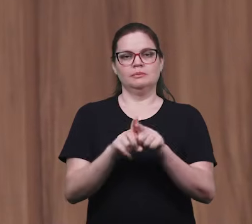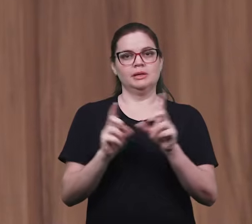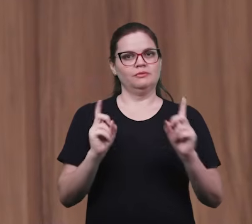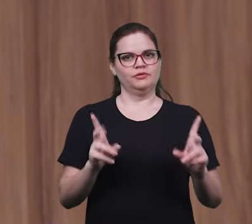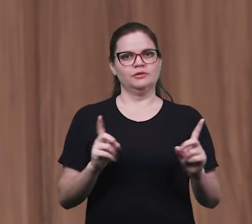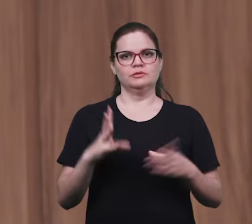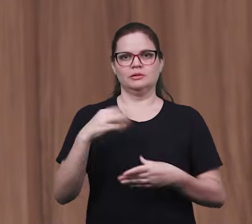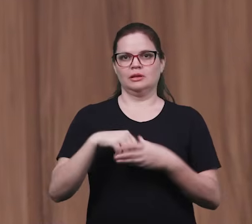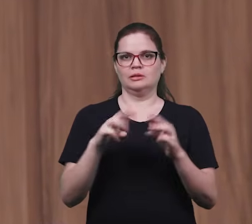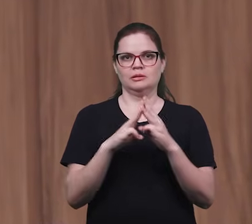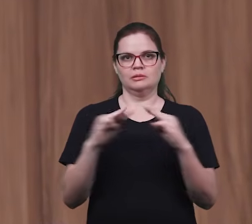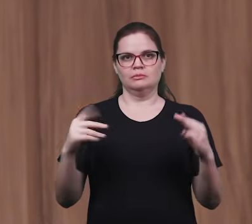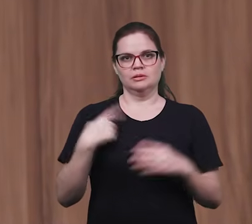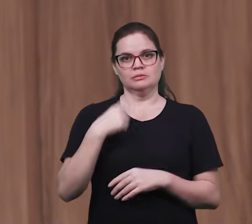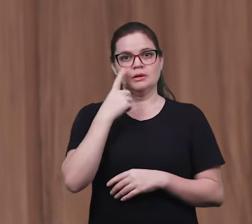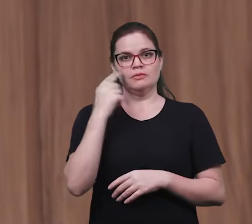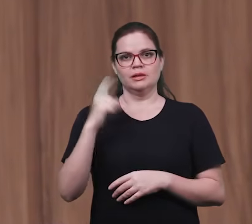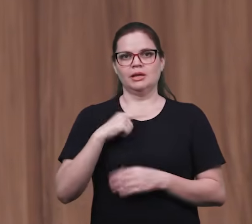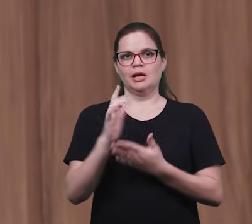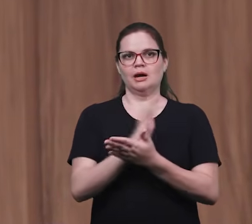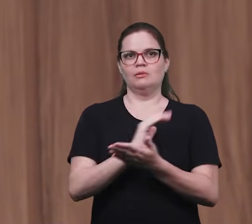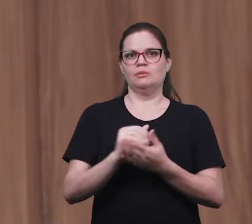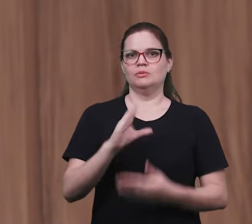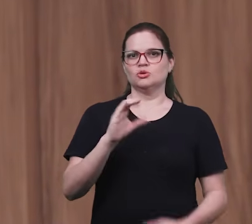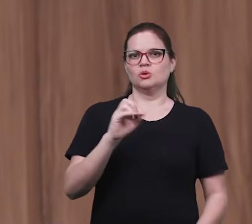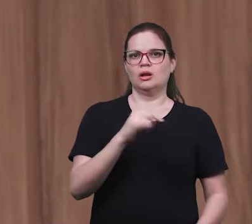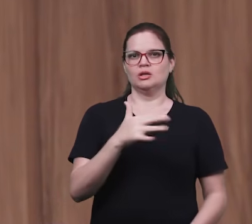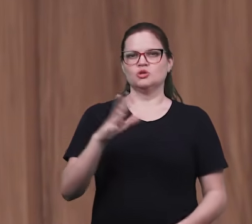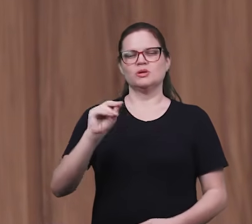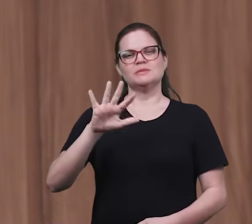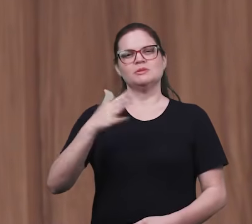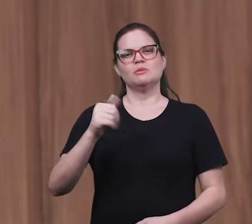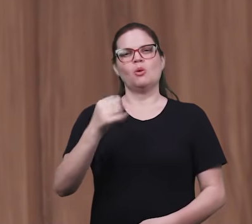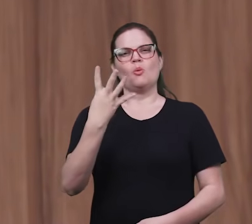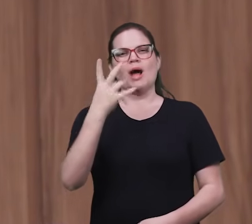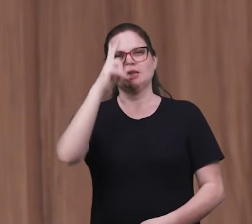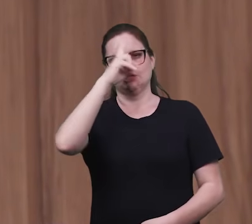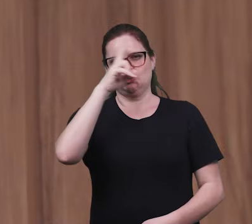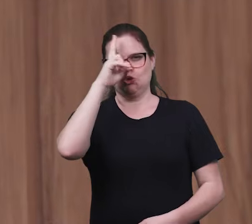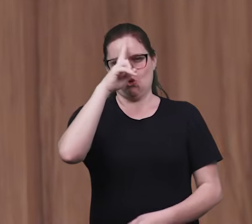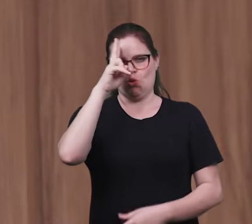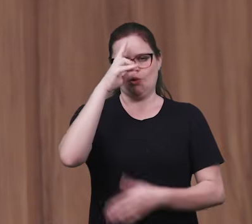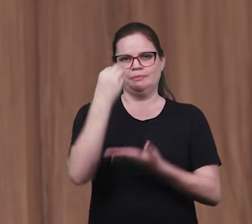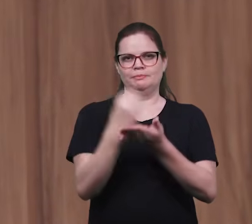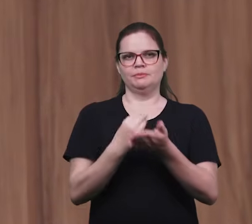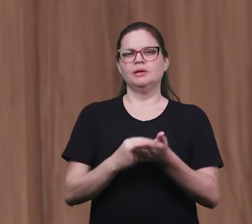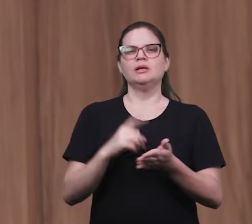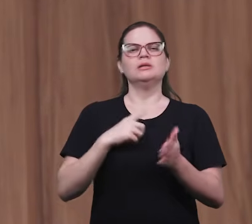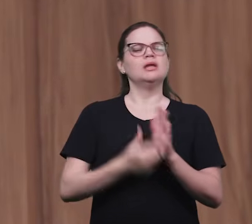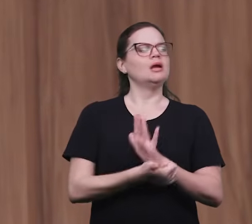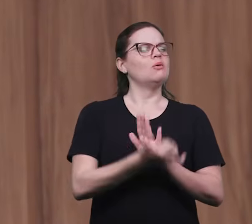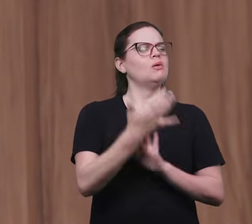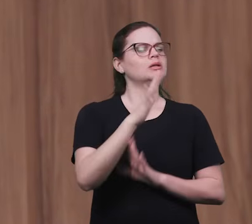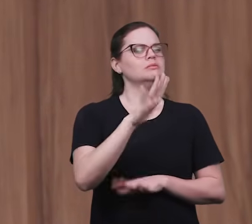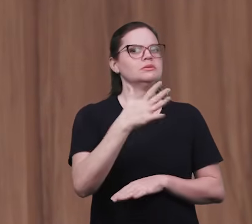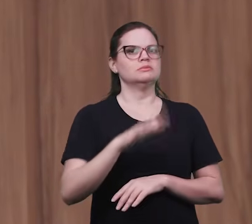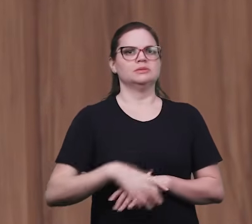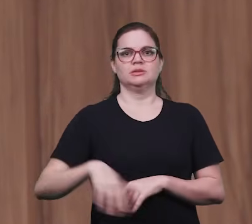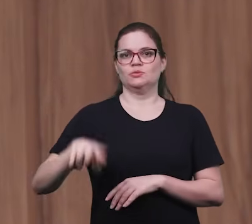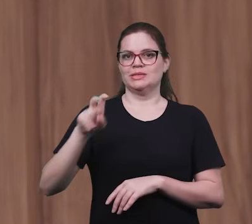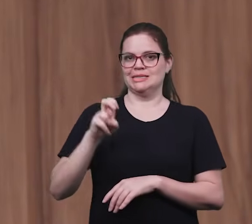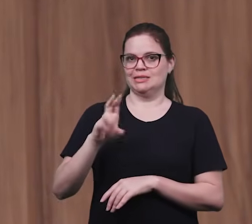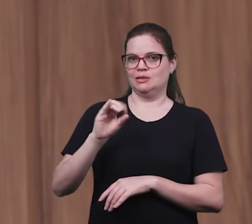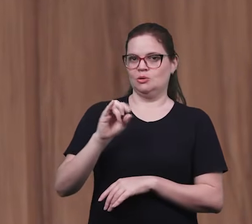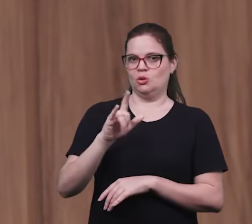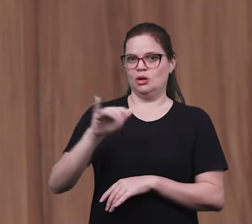As coleções têm em torno de 4 histórias, né? Então já foram feitas quantas coleções, Bianca? São 5